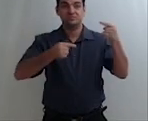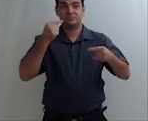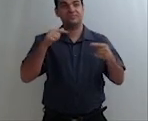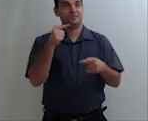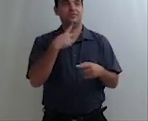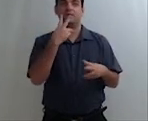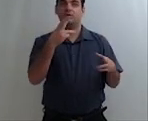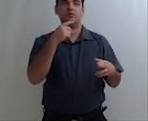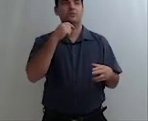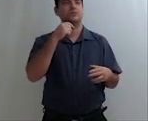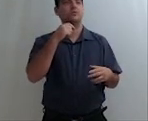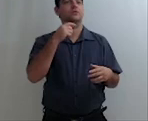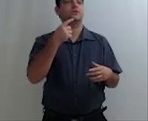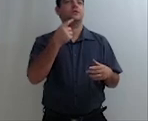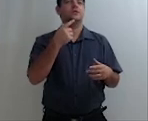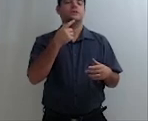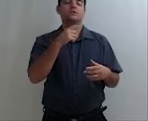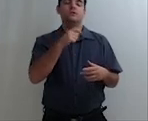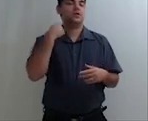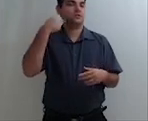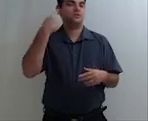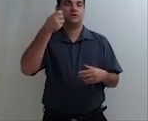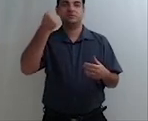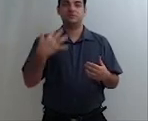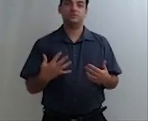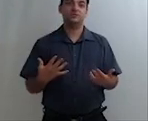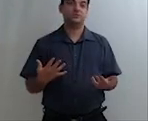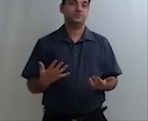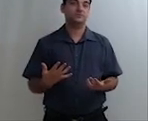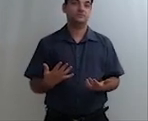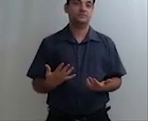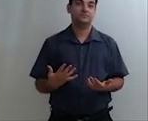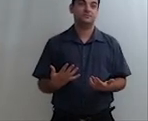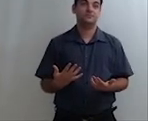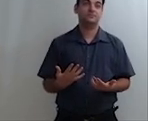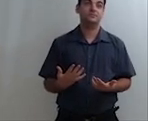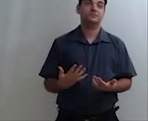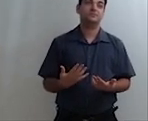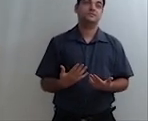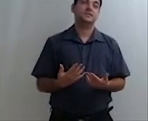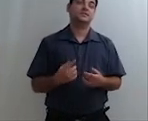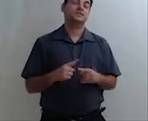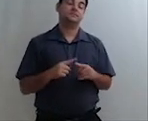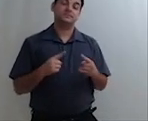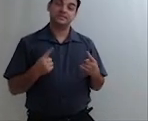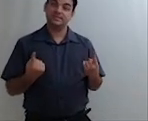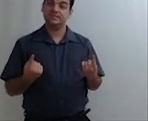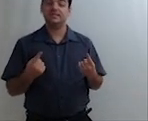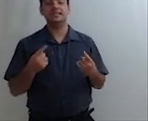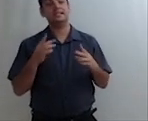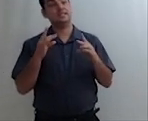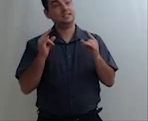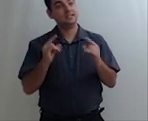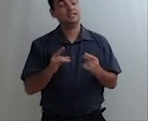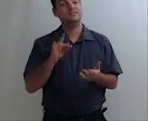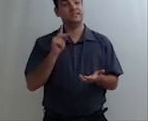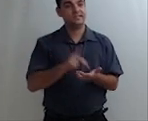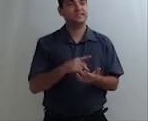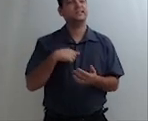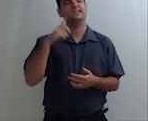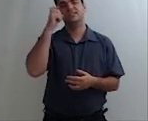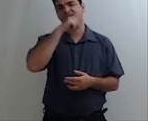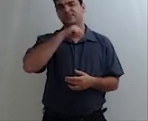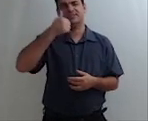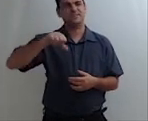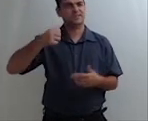advogado na boa sustentação oral que fez da Tribuna mas são situações fáticas difíceis de avaliar em